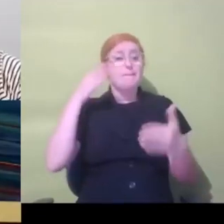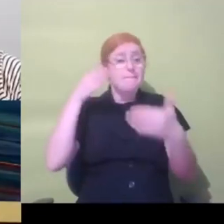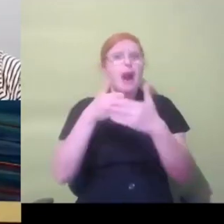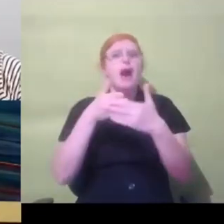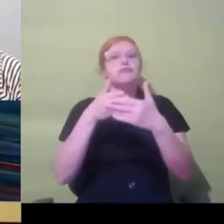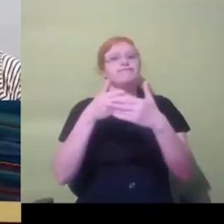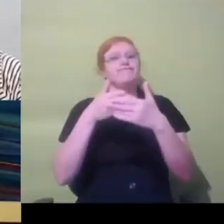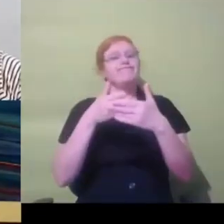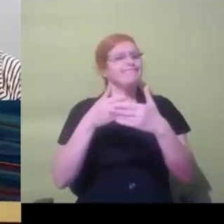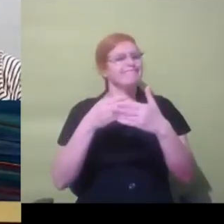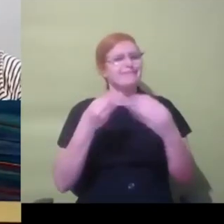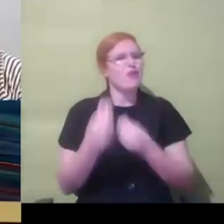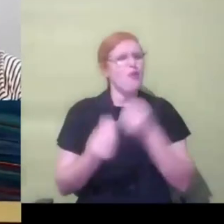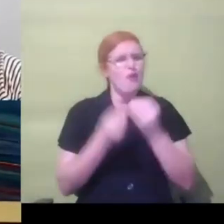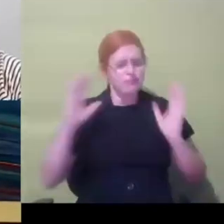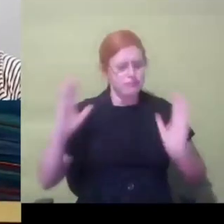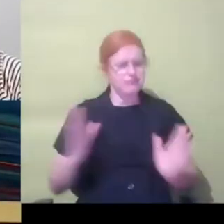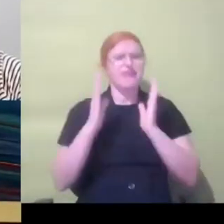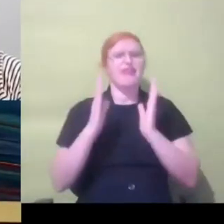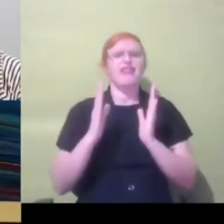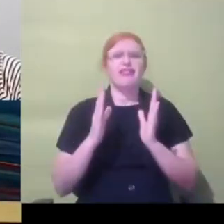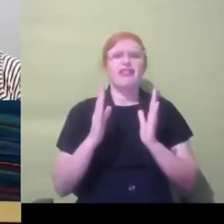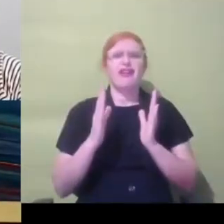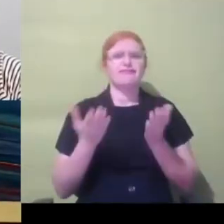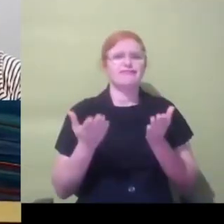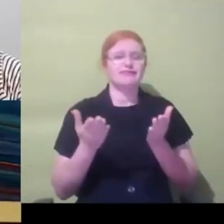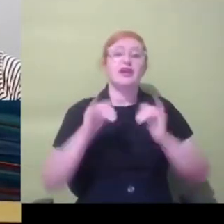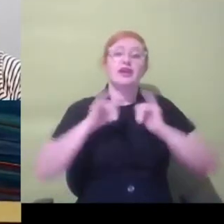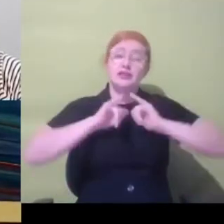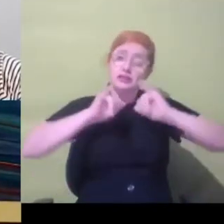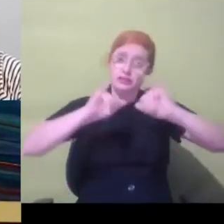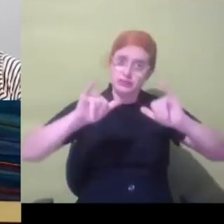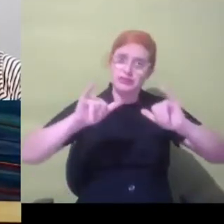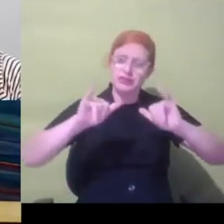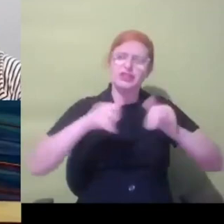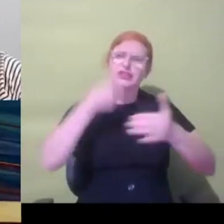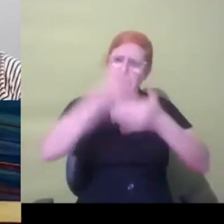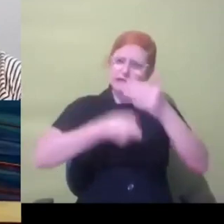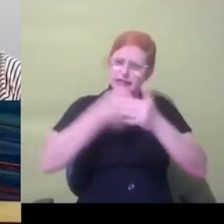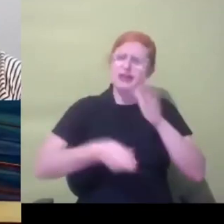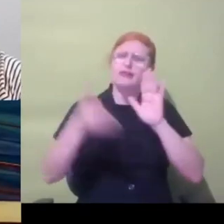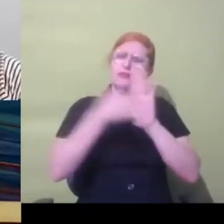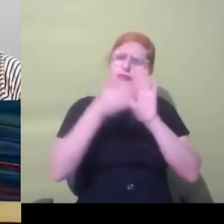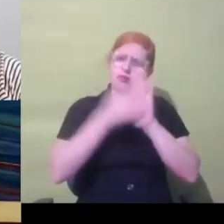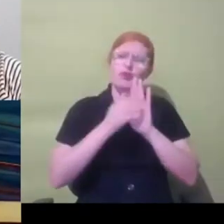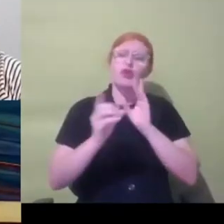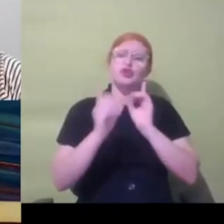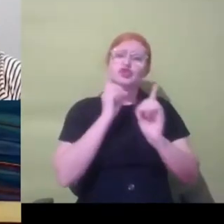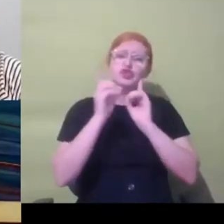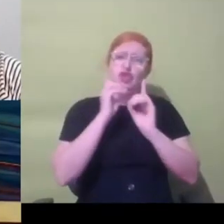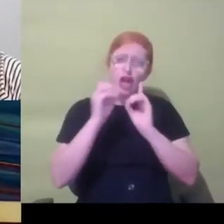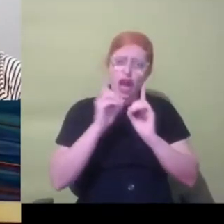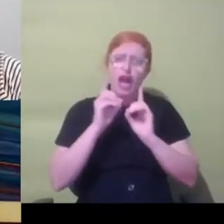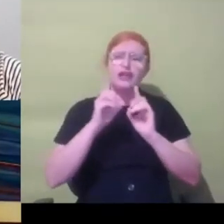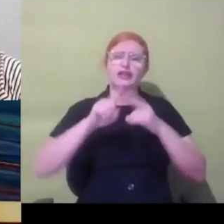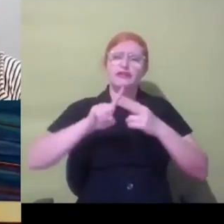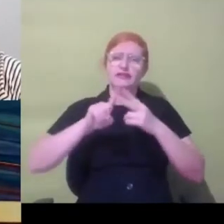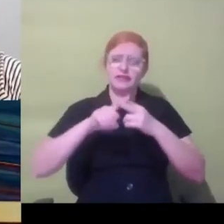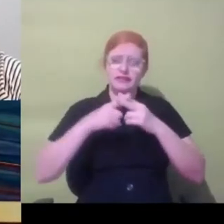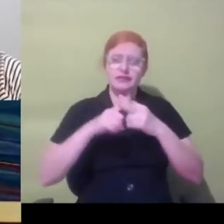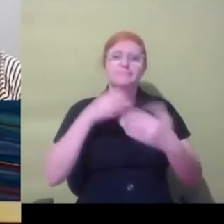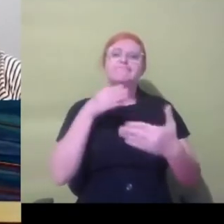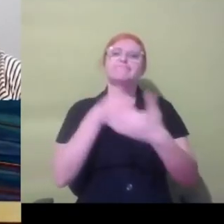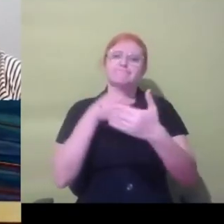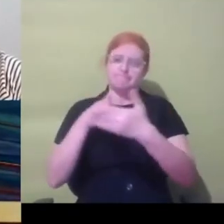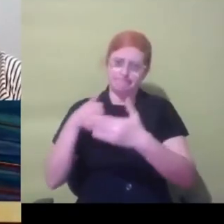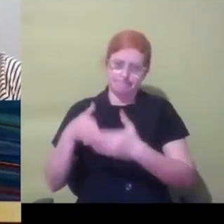gente enfrenta isso também? E essa campanha vem muito nesse sentido da gente tentar propor um diálogo com as ferramentas limitadas que a gente